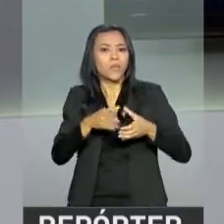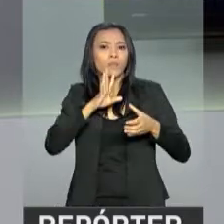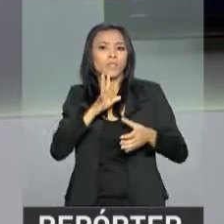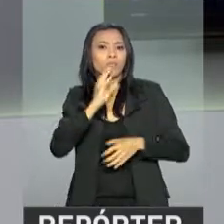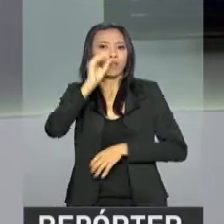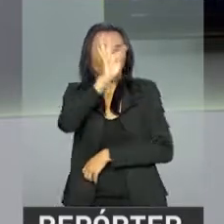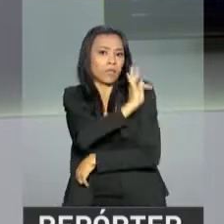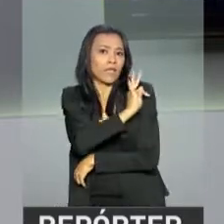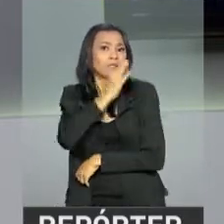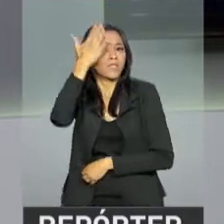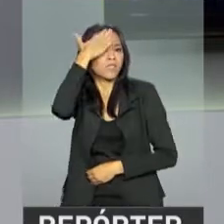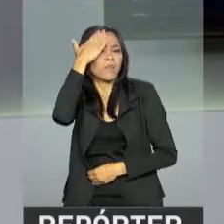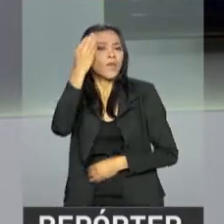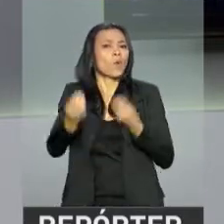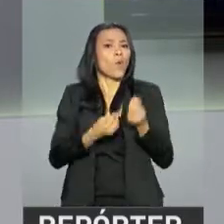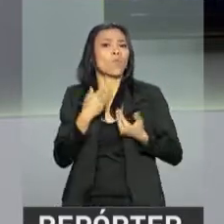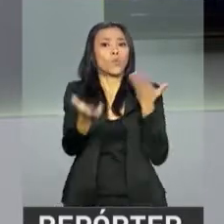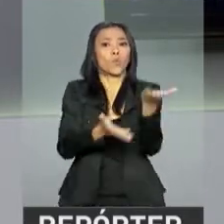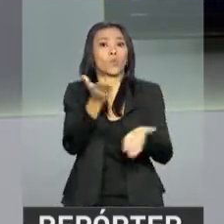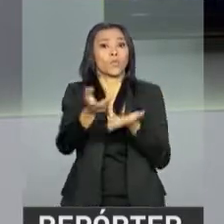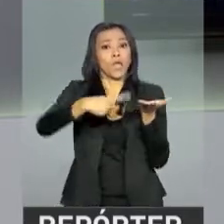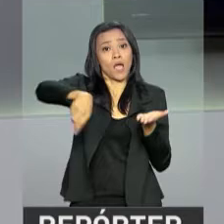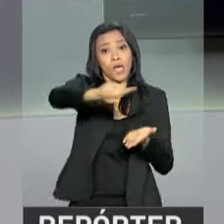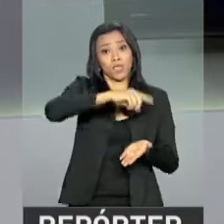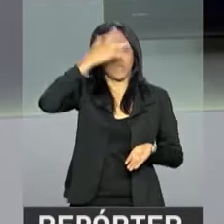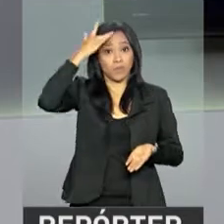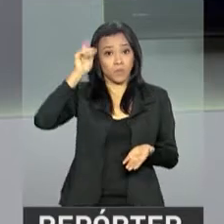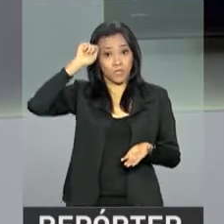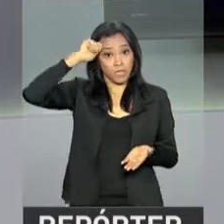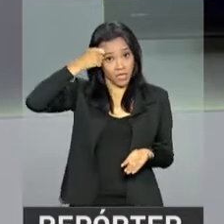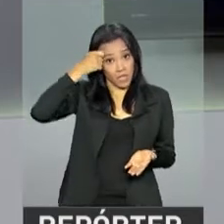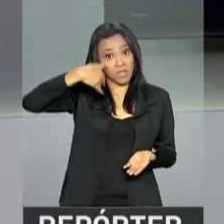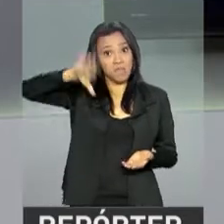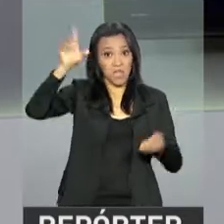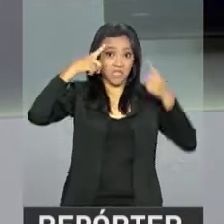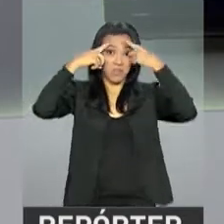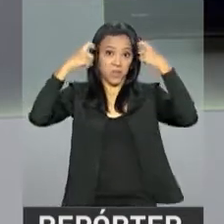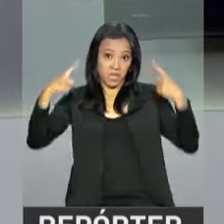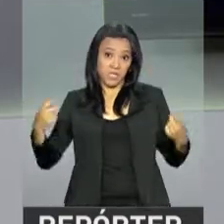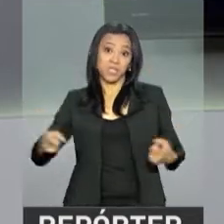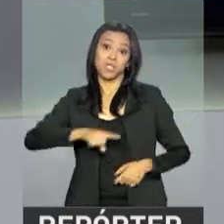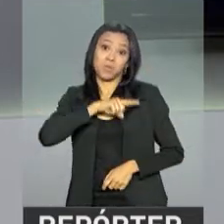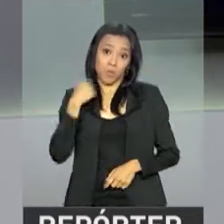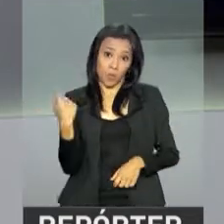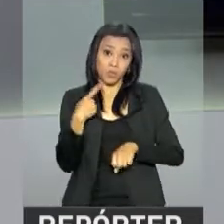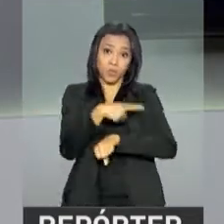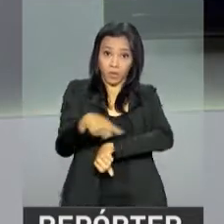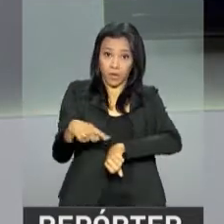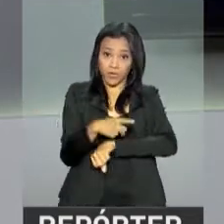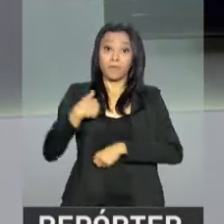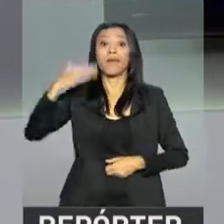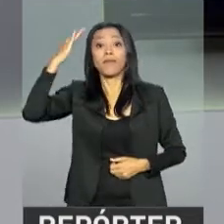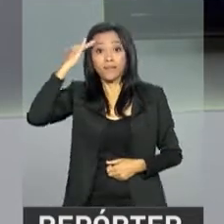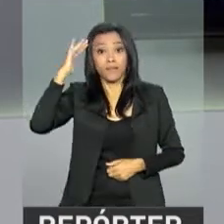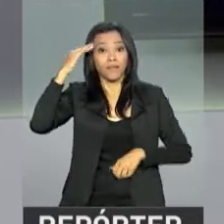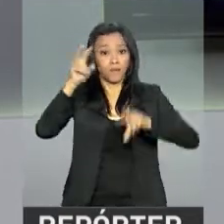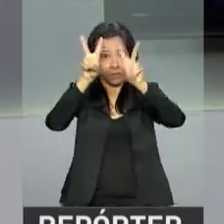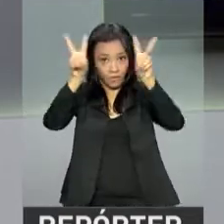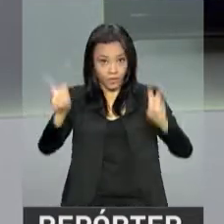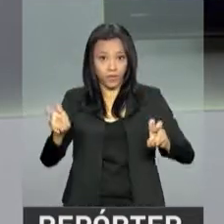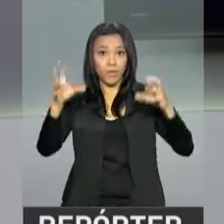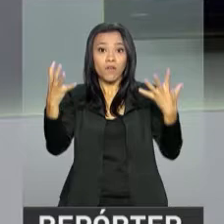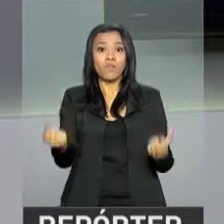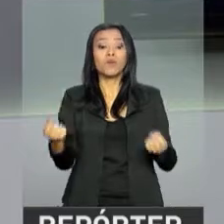especificidades da população negra que está entre as maiores vítimas de violência e morte do país para entender melhor o assunto nós vamos